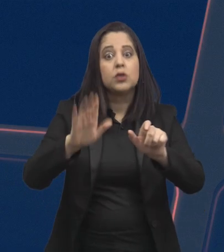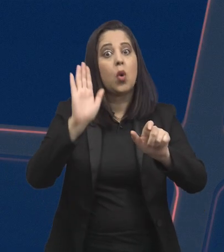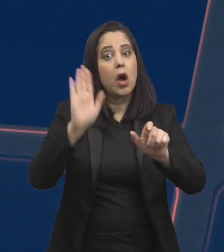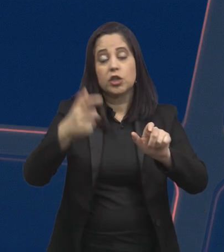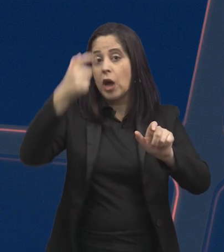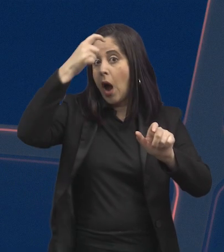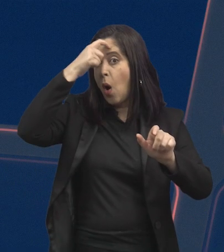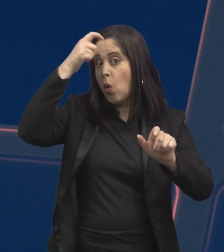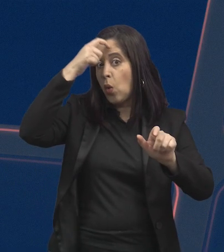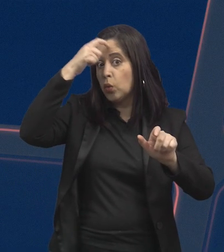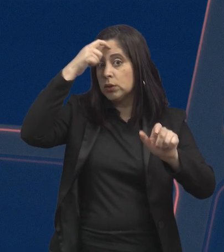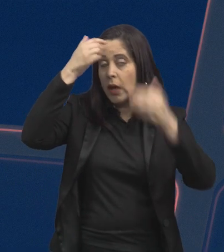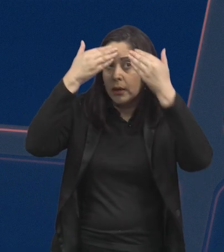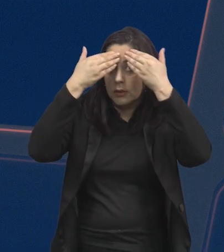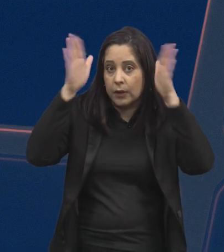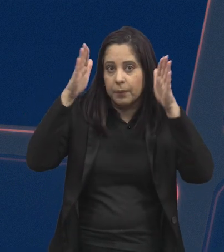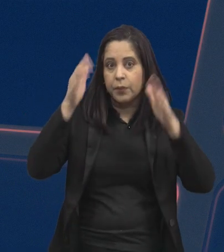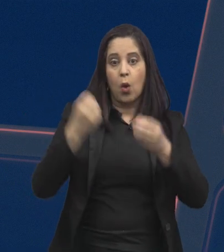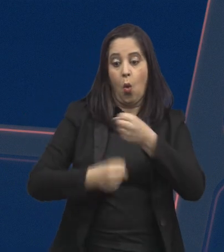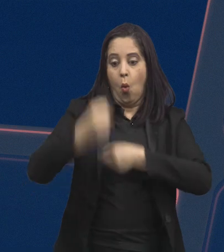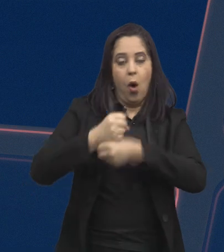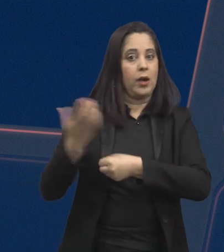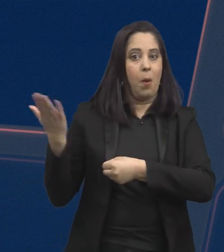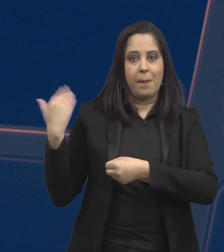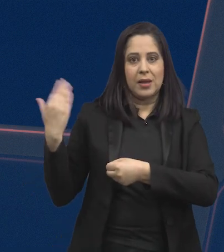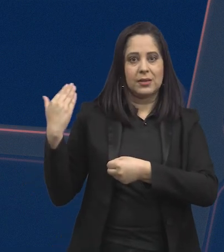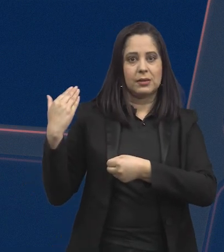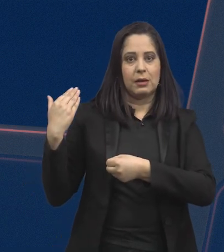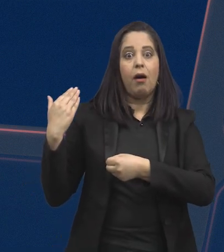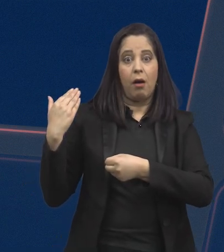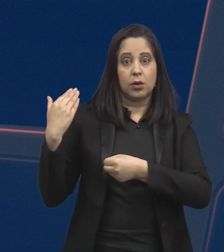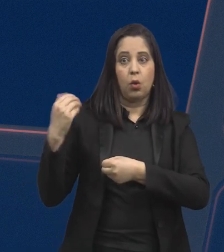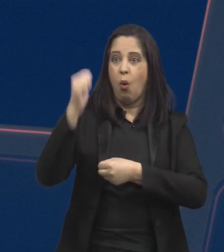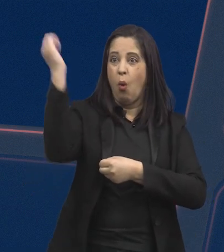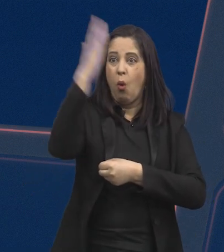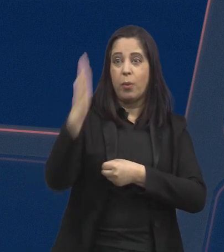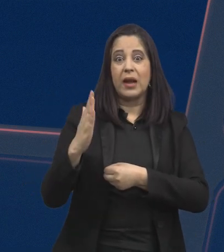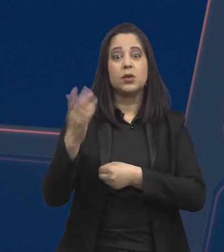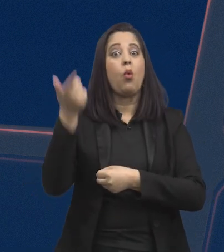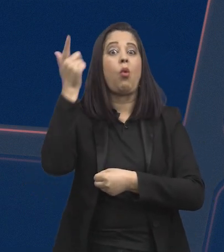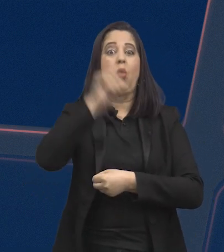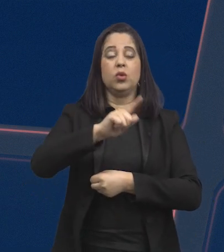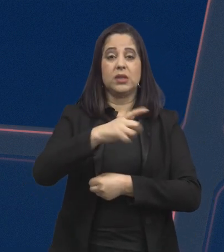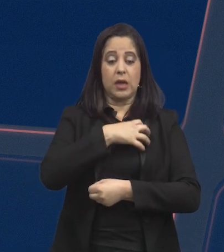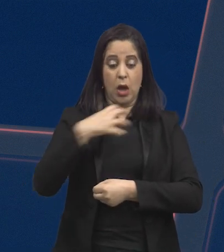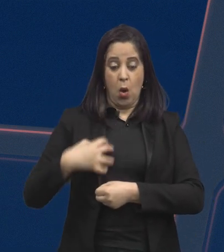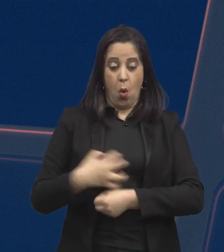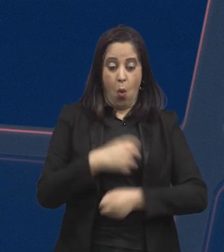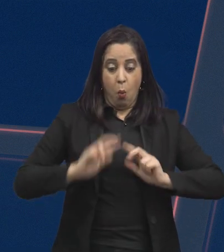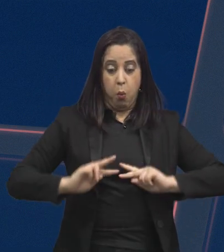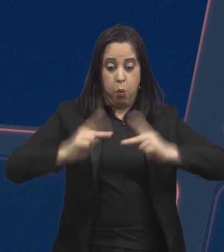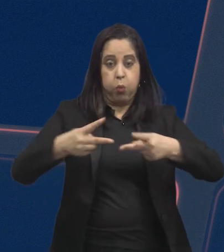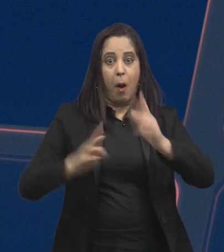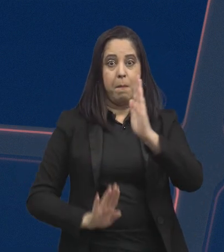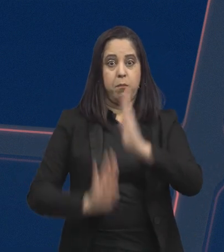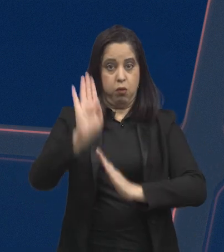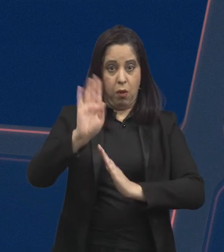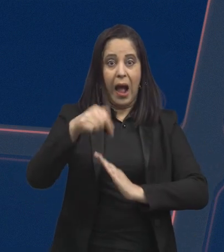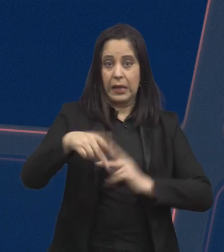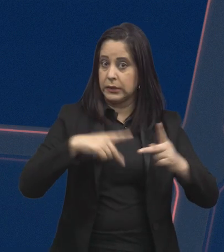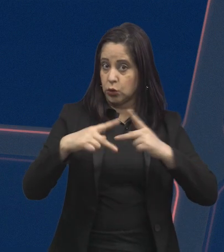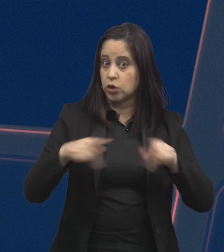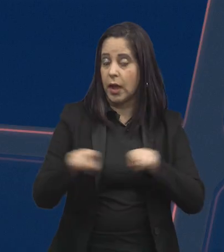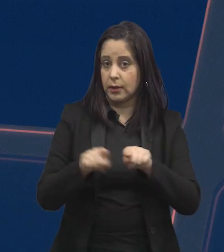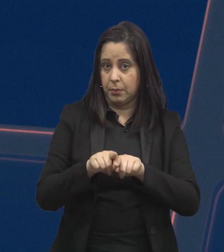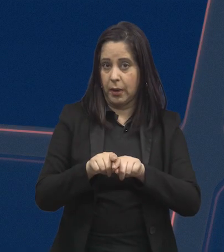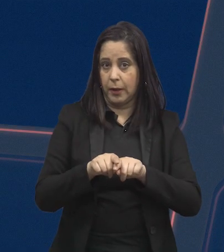mais conscientes. No ano passado, o país bateu recorde no número de doadores efetivos. E em São José, esse trabalho também segue